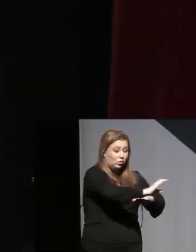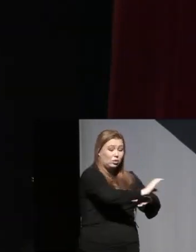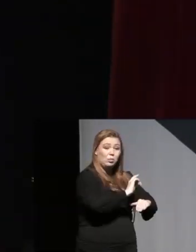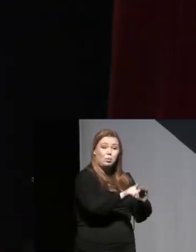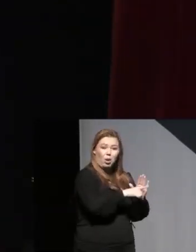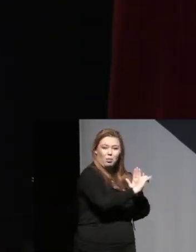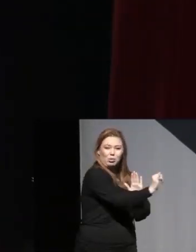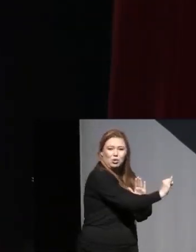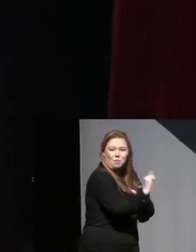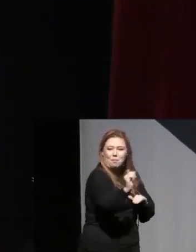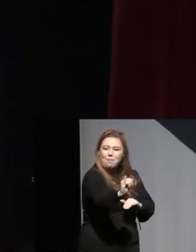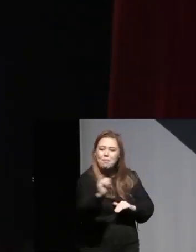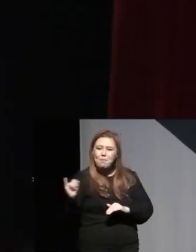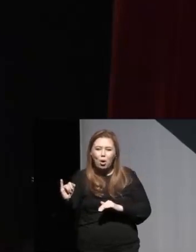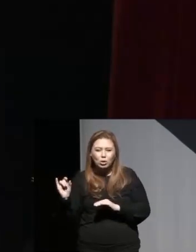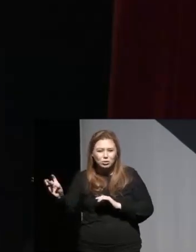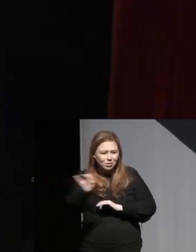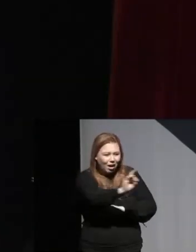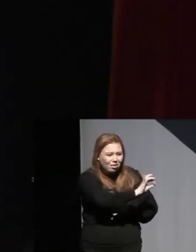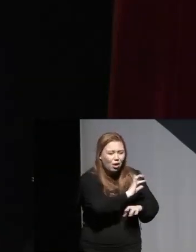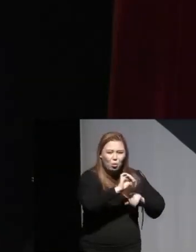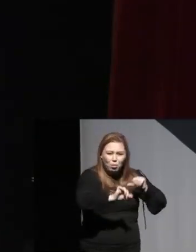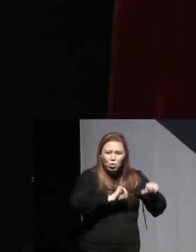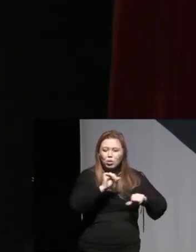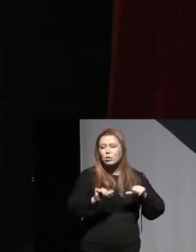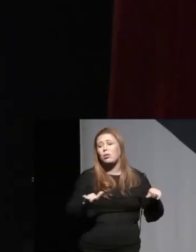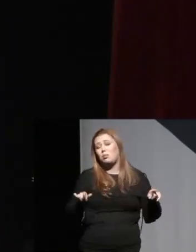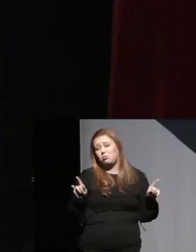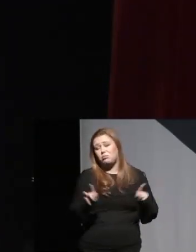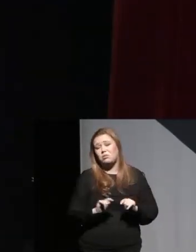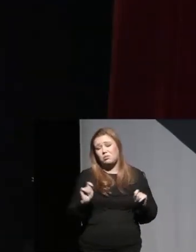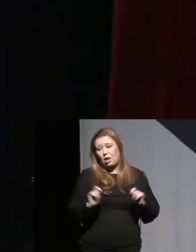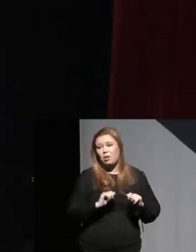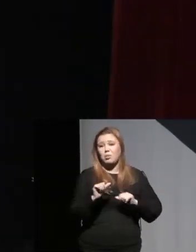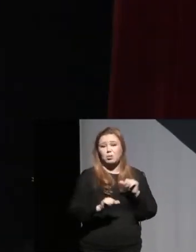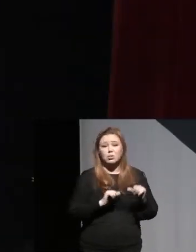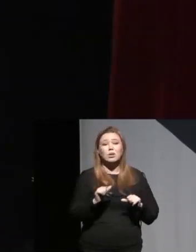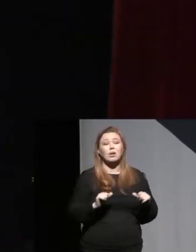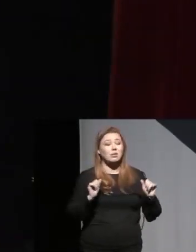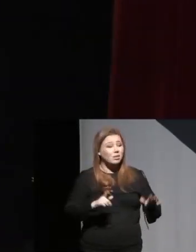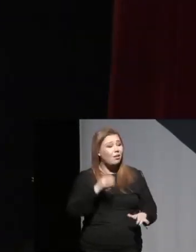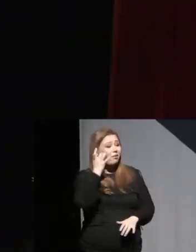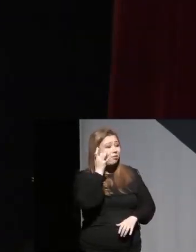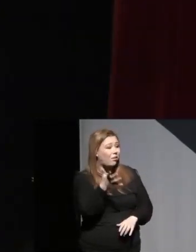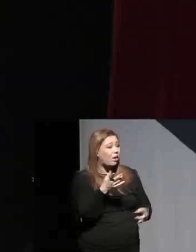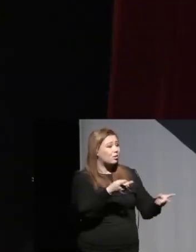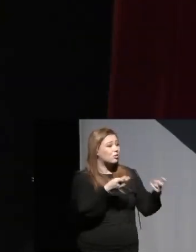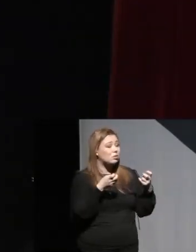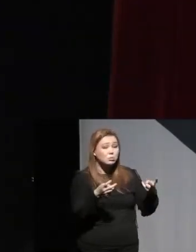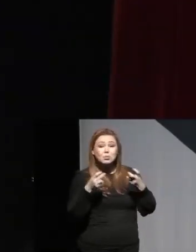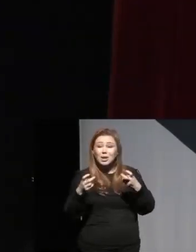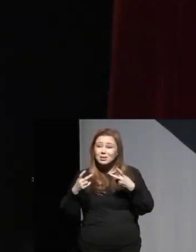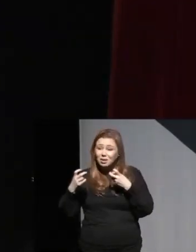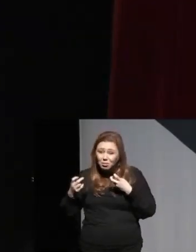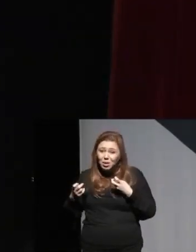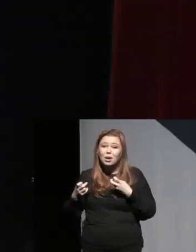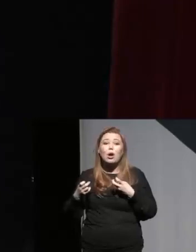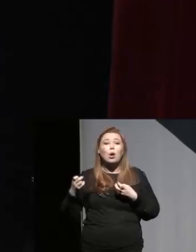alterado. E eu digo isso para vocês, a partir do momento que nós observamos, isso é fácil constatar, o valor